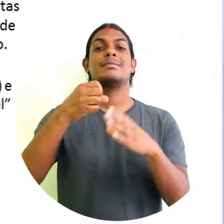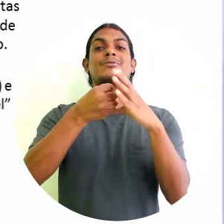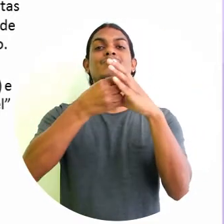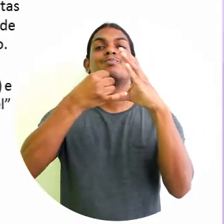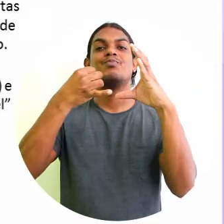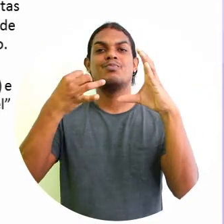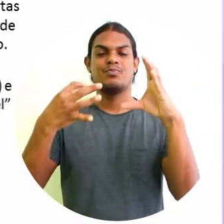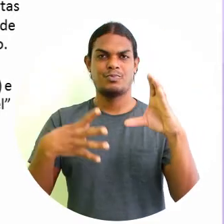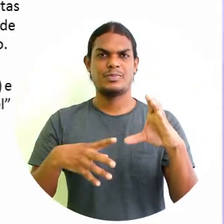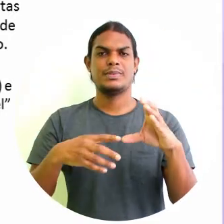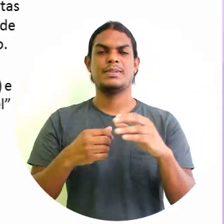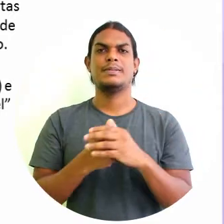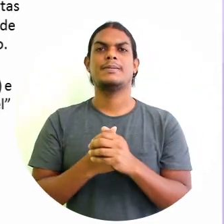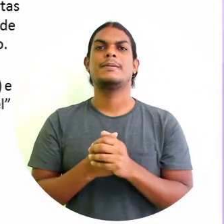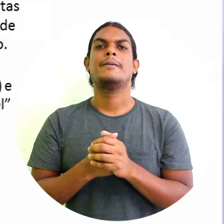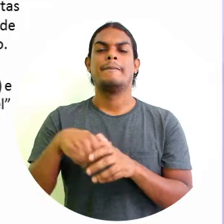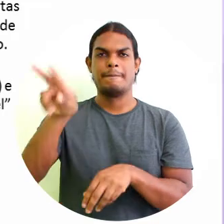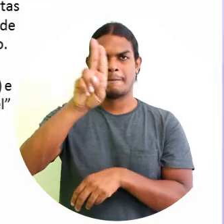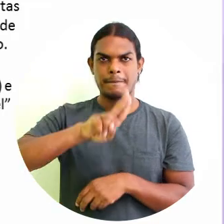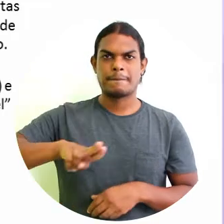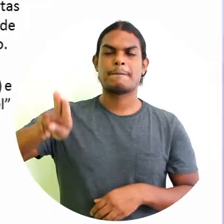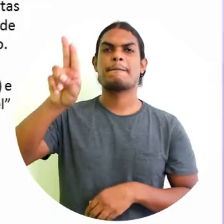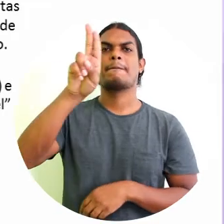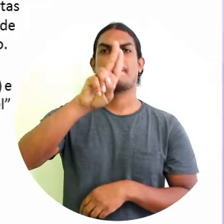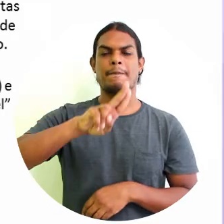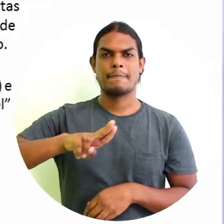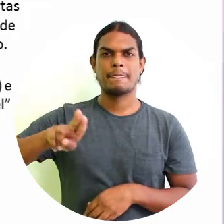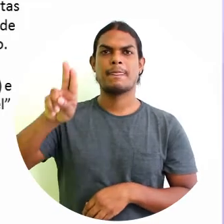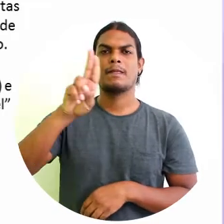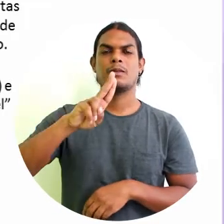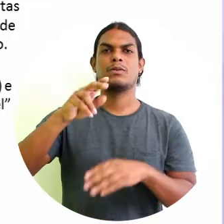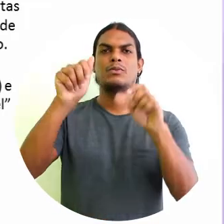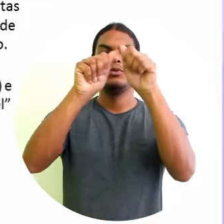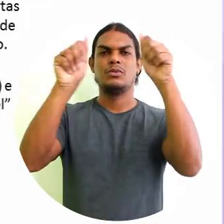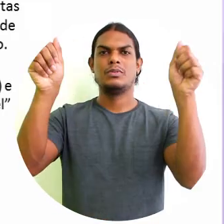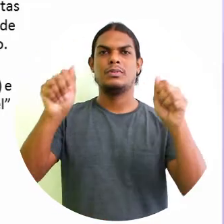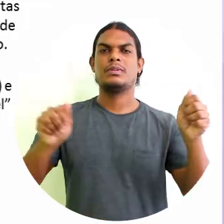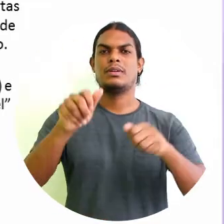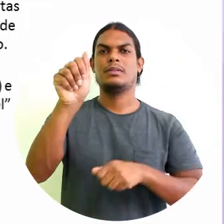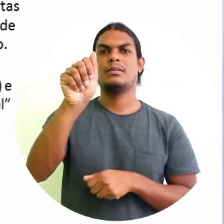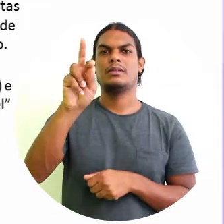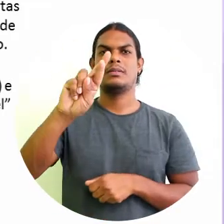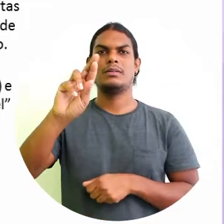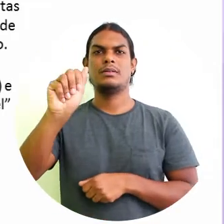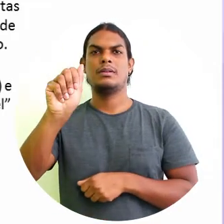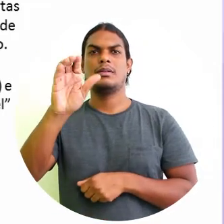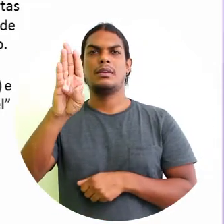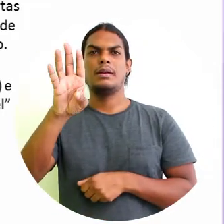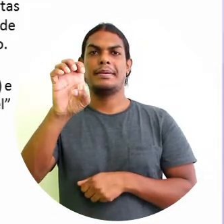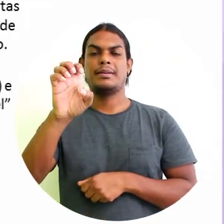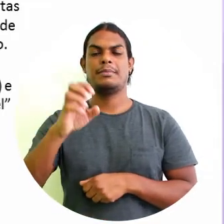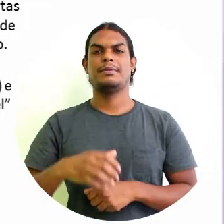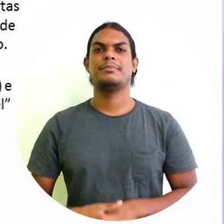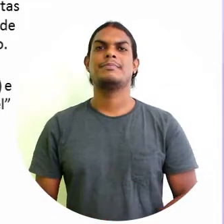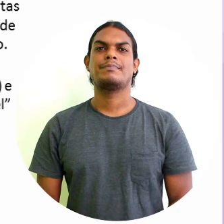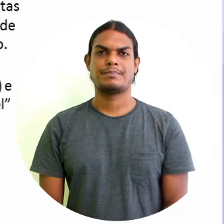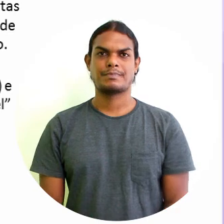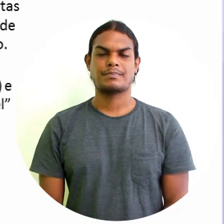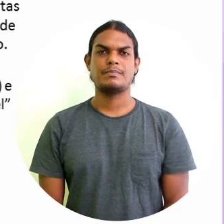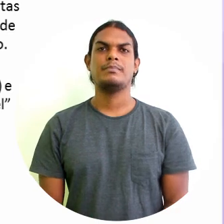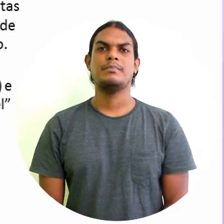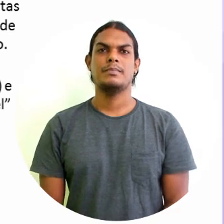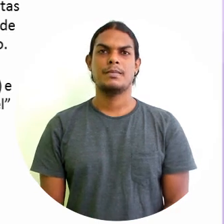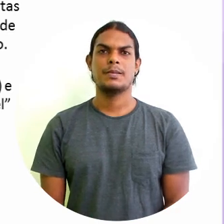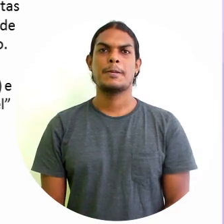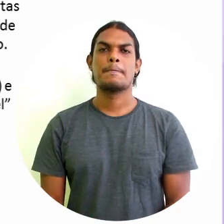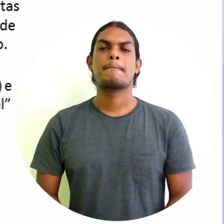que ele emprestou um pouco dessa arte árabe, que ele era tão fascinado por ela.